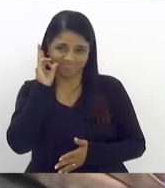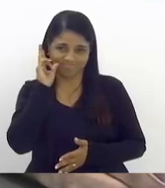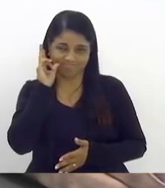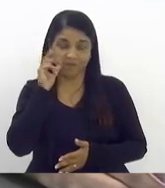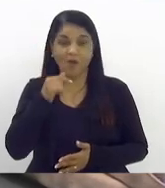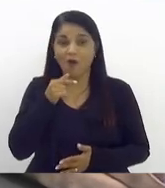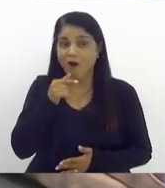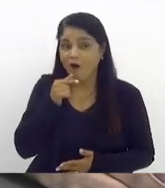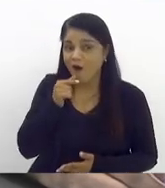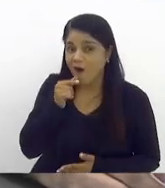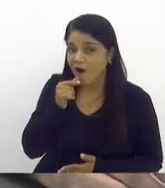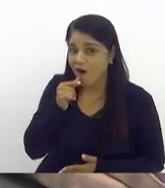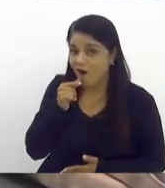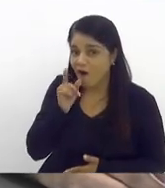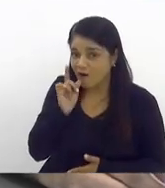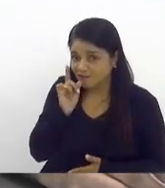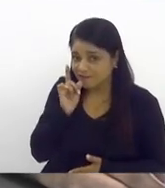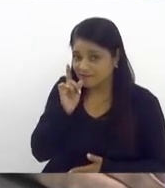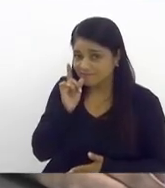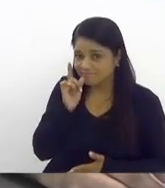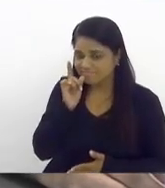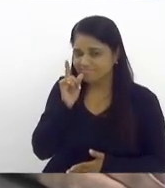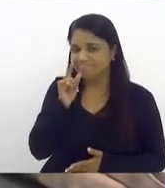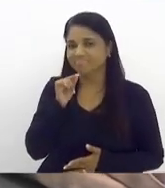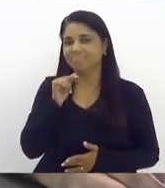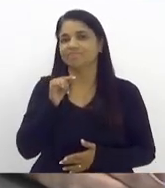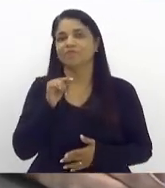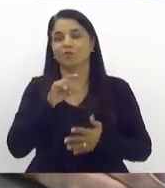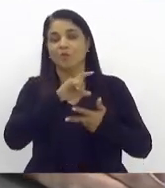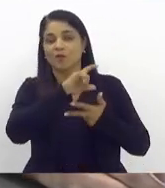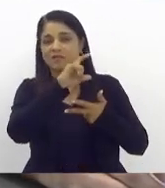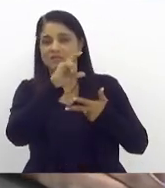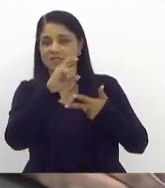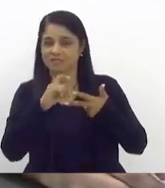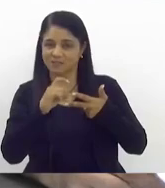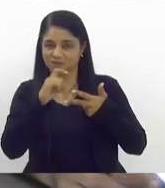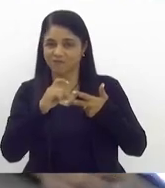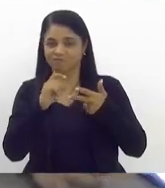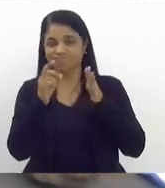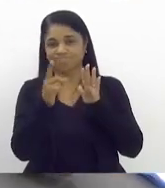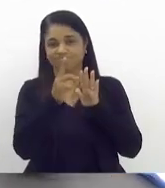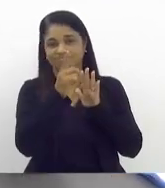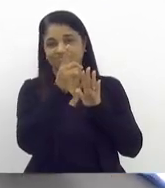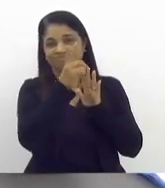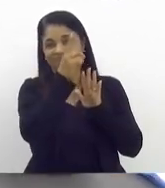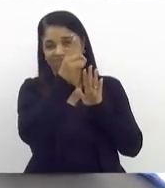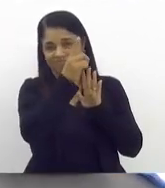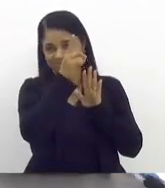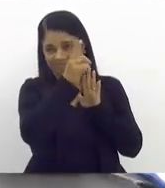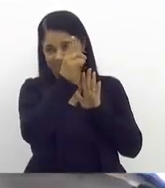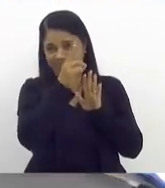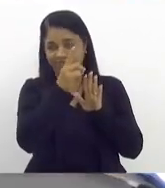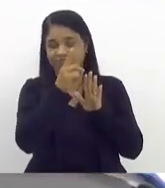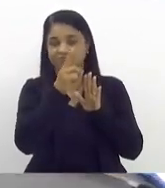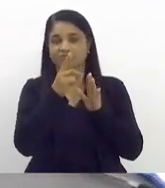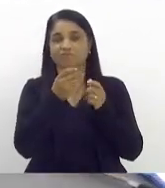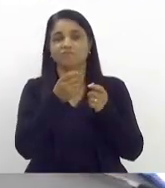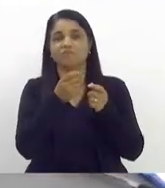Porque ontem o Executivo fez um decreto regulamentando a legislação